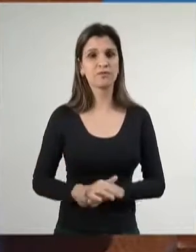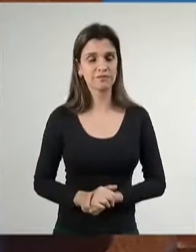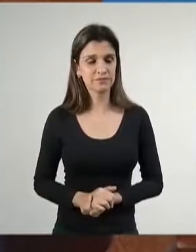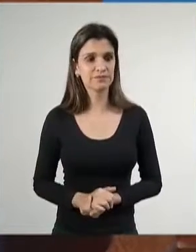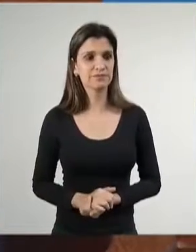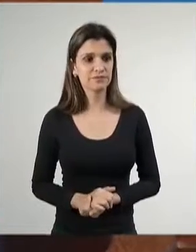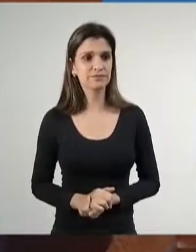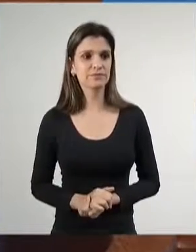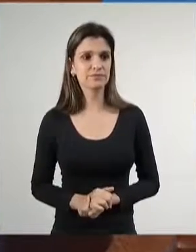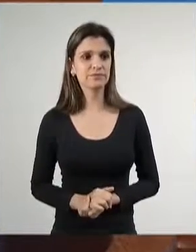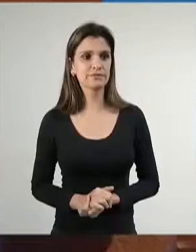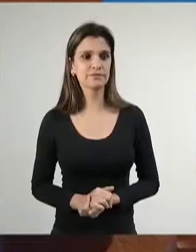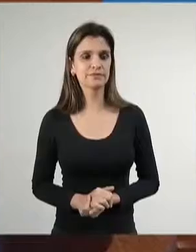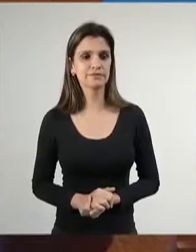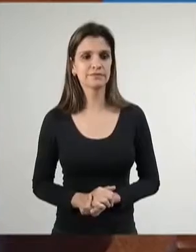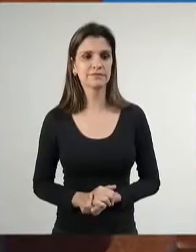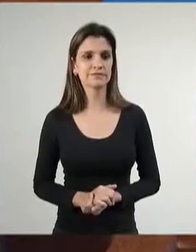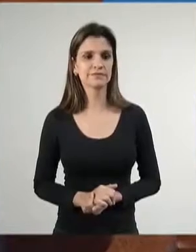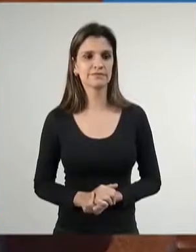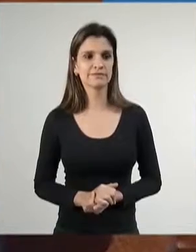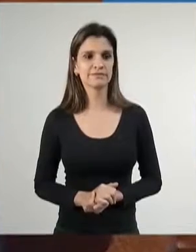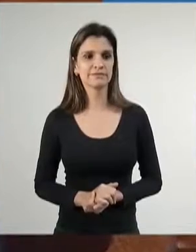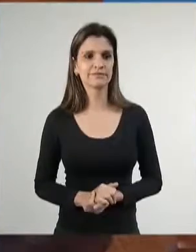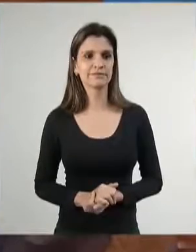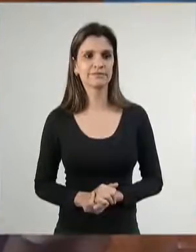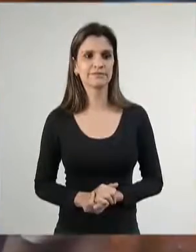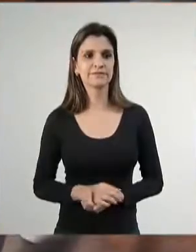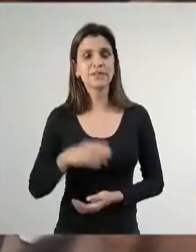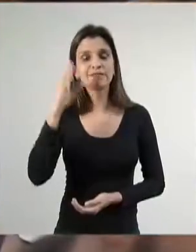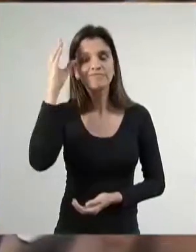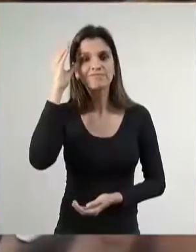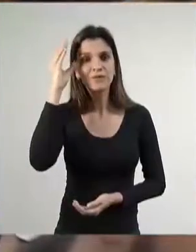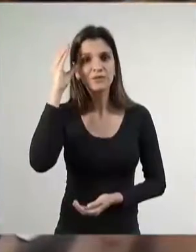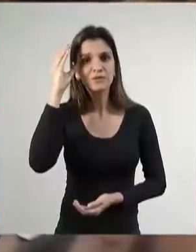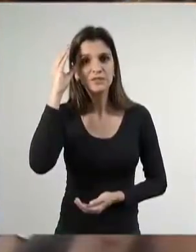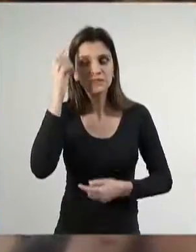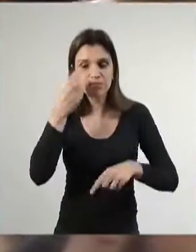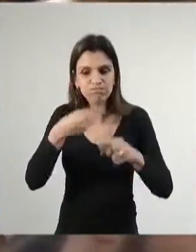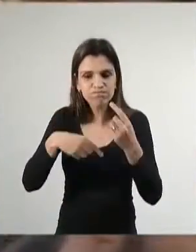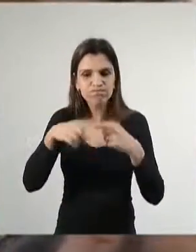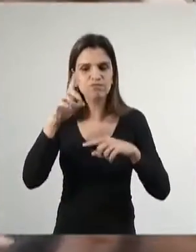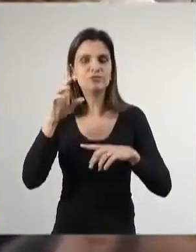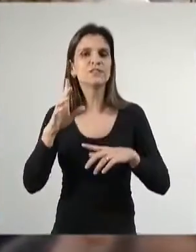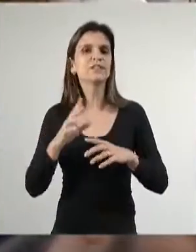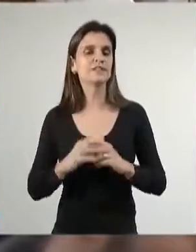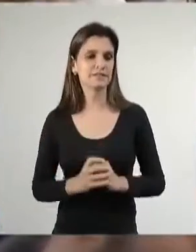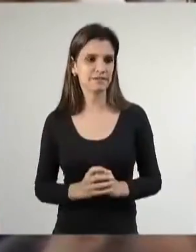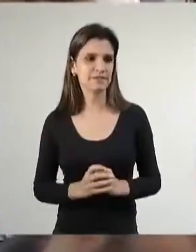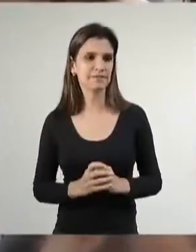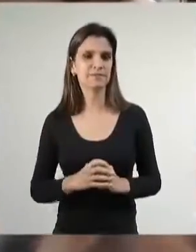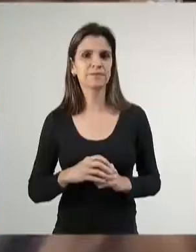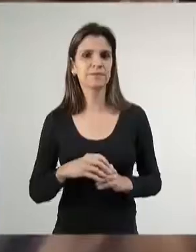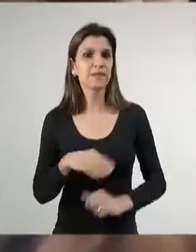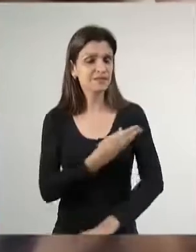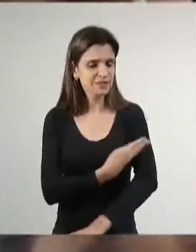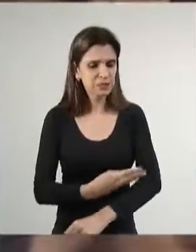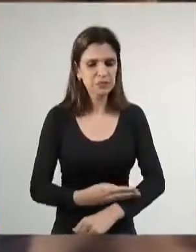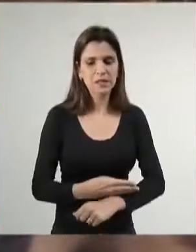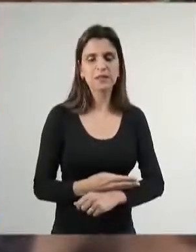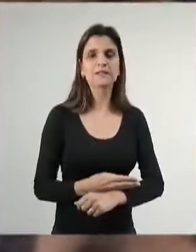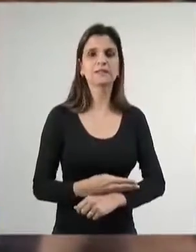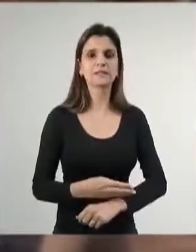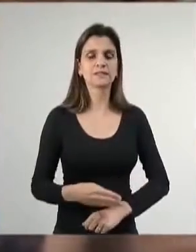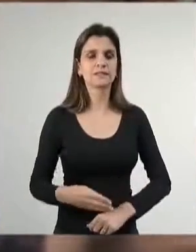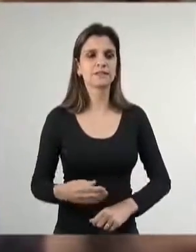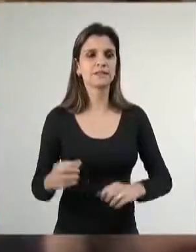para que eles tenham consciência de como se comportar. É na educação do trânsito. Eles é que têm que